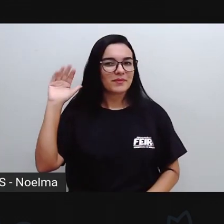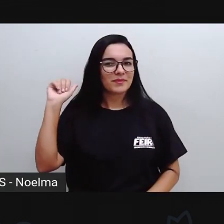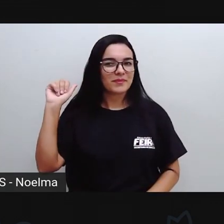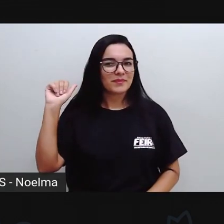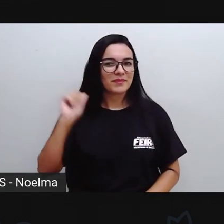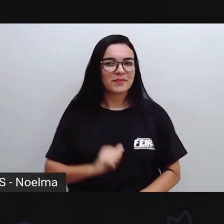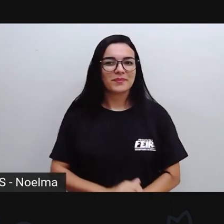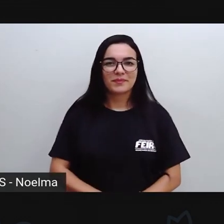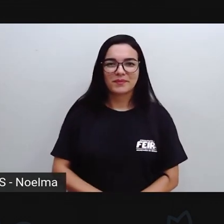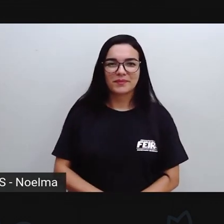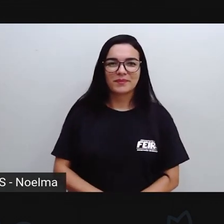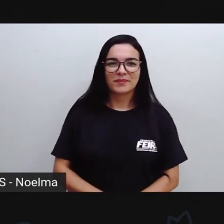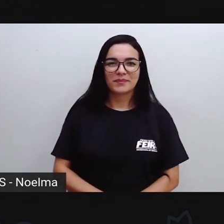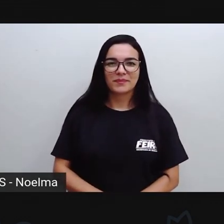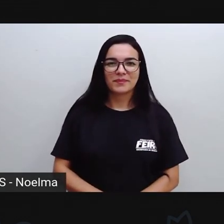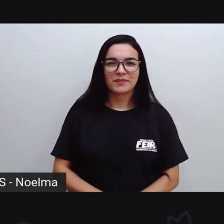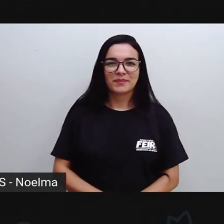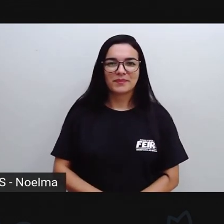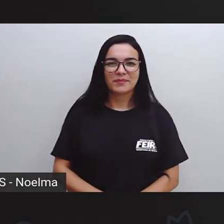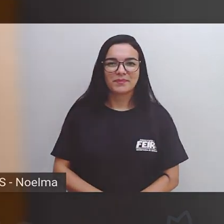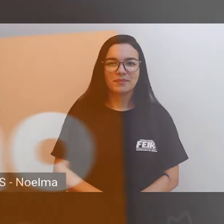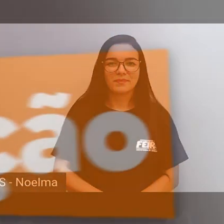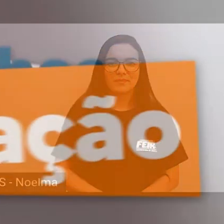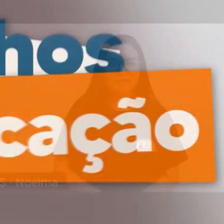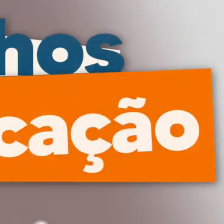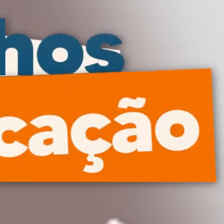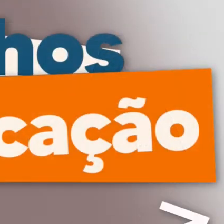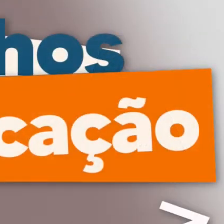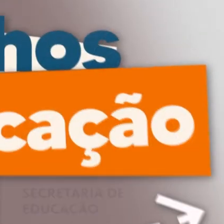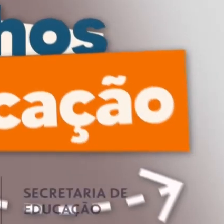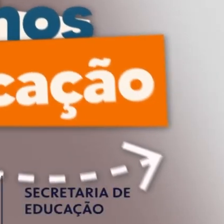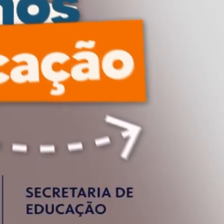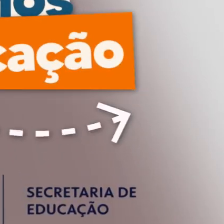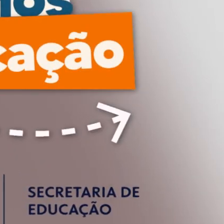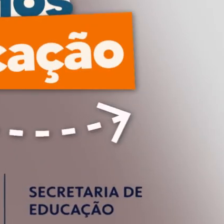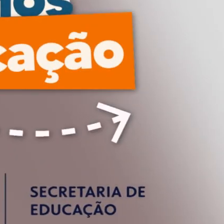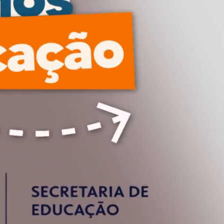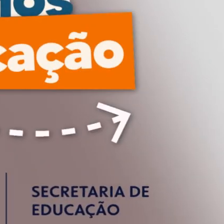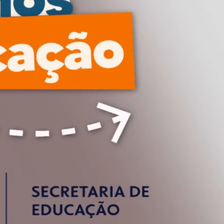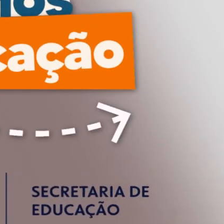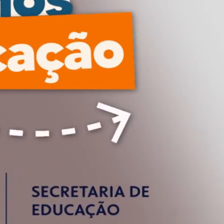E até lá. Tchau, tchau. Tchau. Tchau.